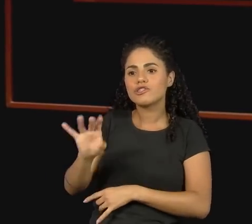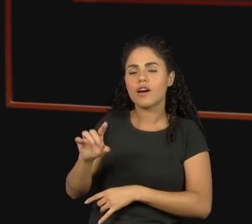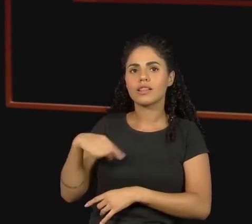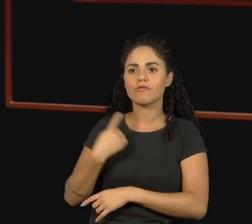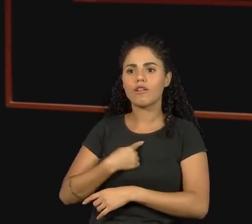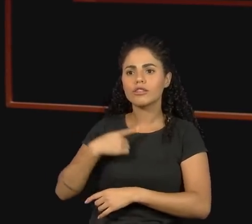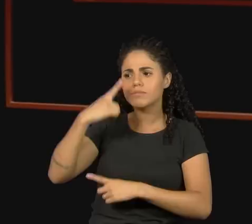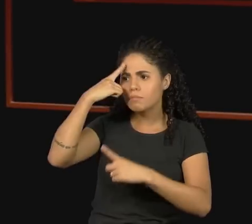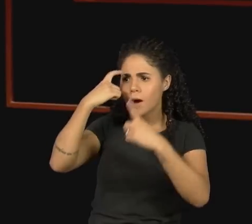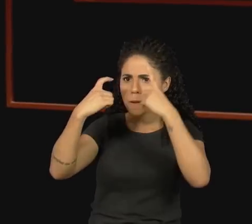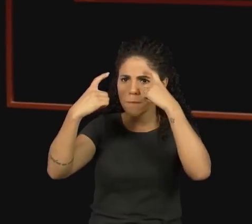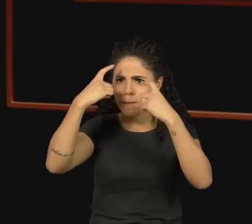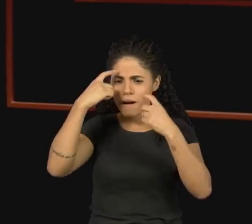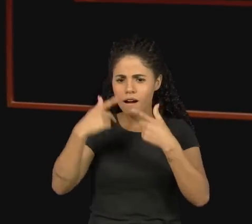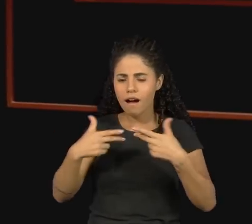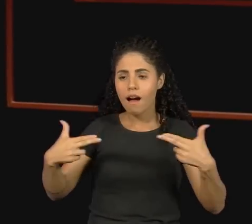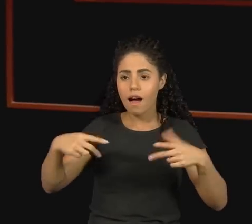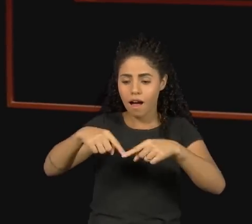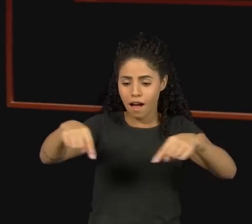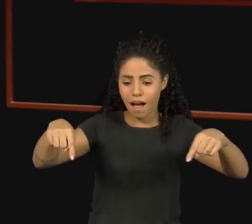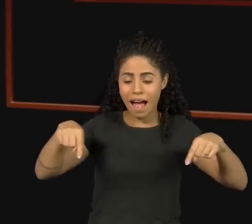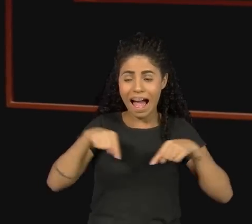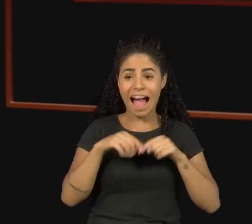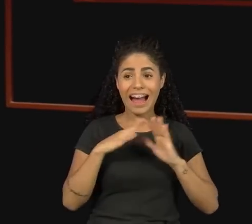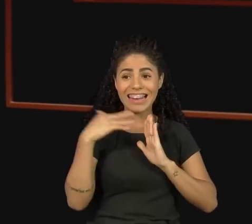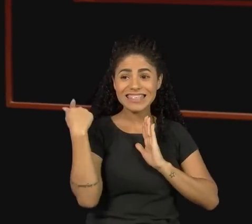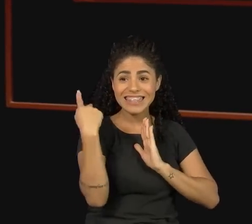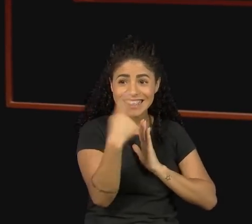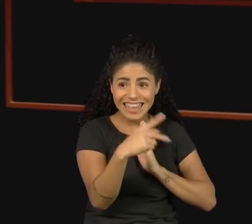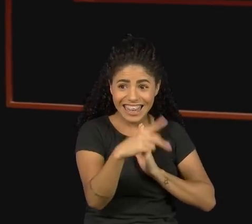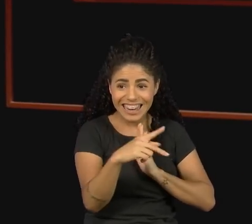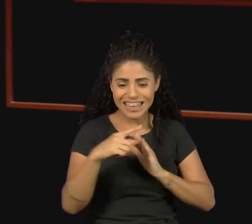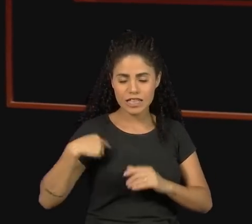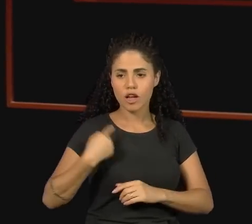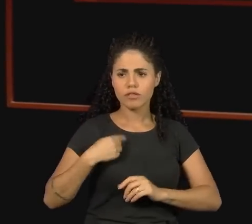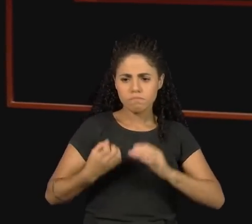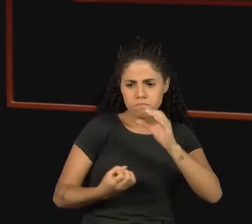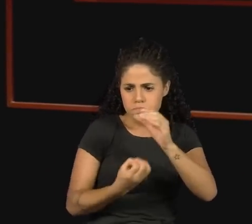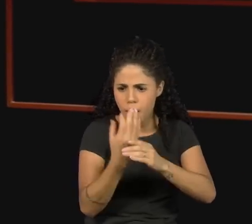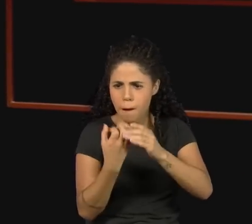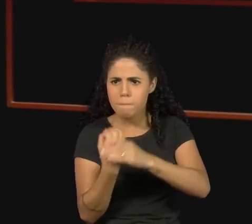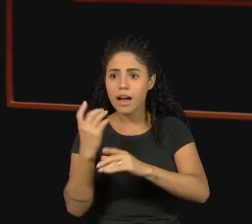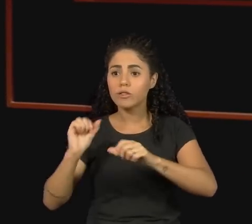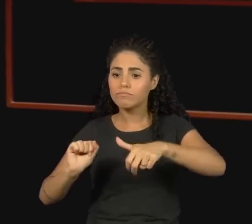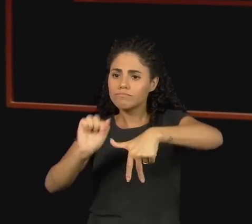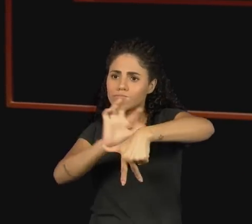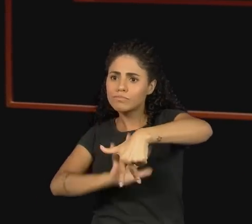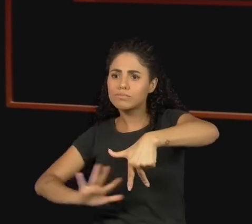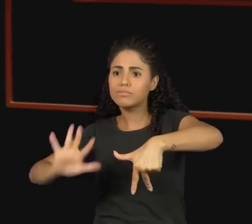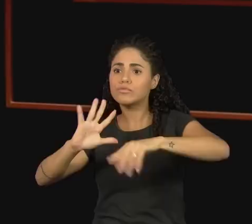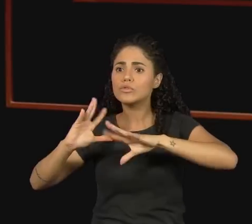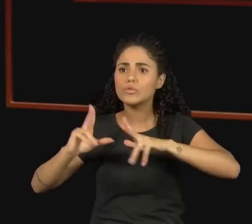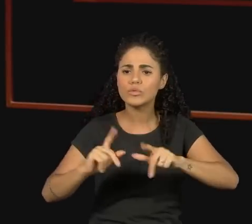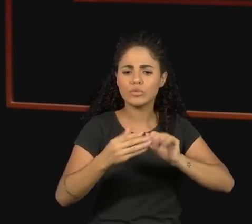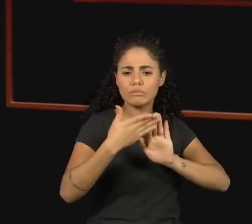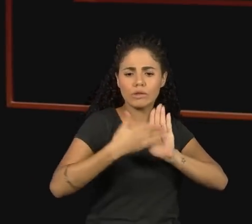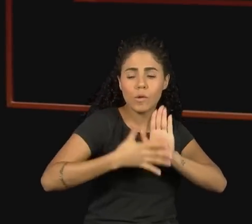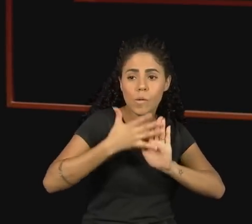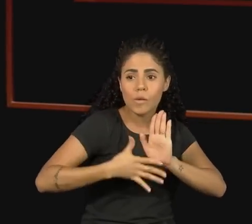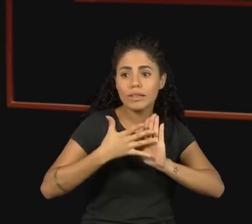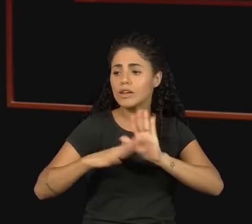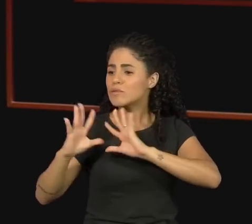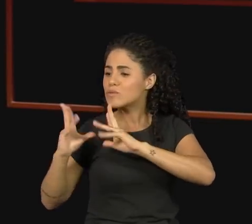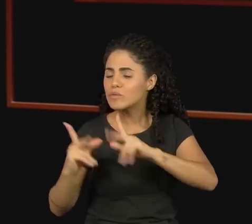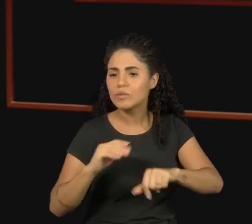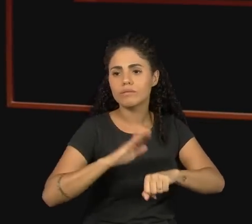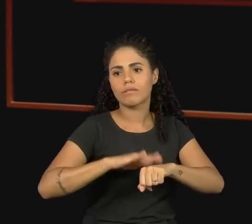nós criamos no apartamento de Gustavo, nós criamos cenários, criamos tudo, roteirizamos essa